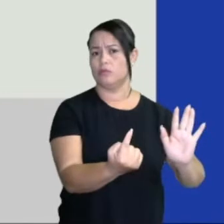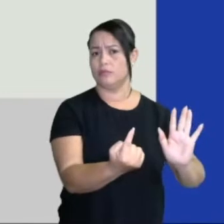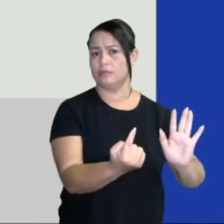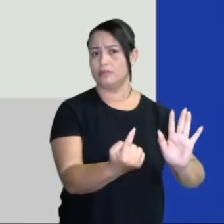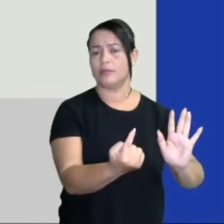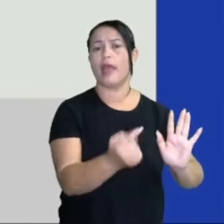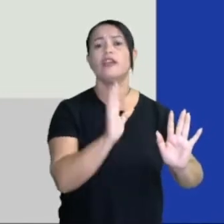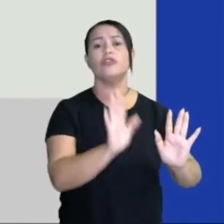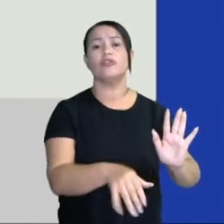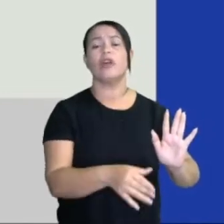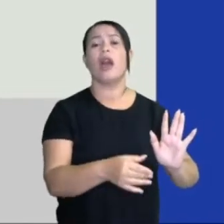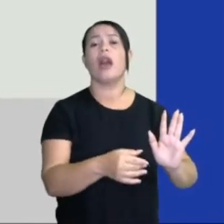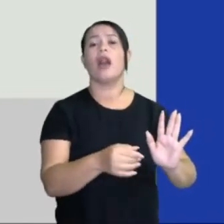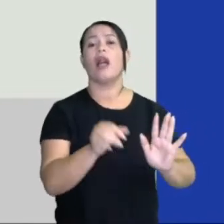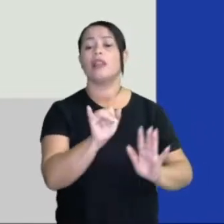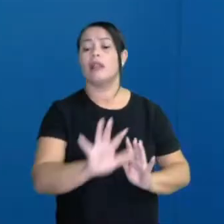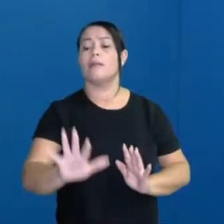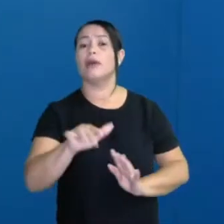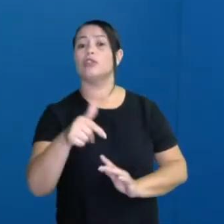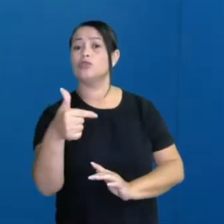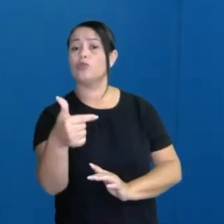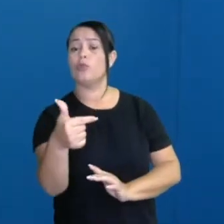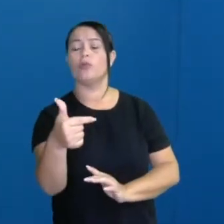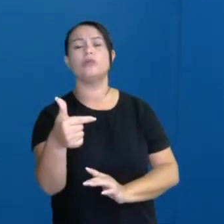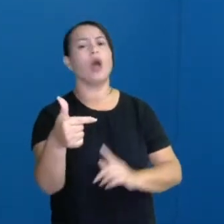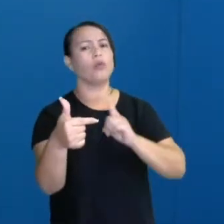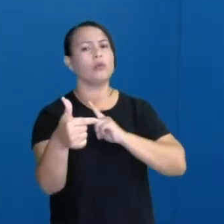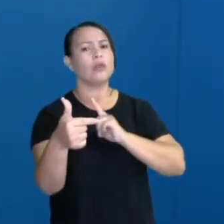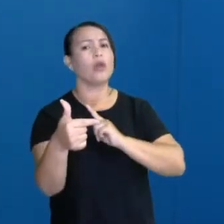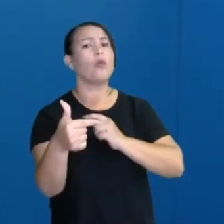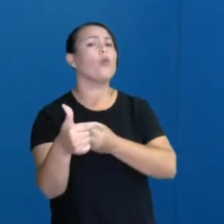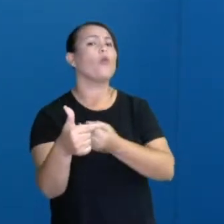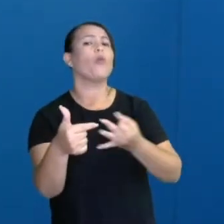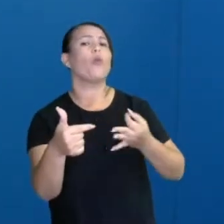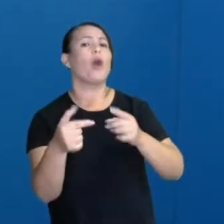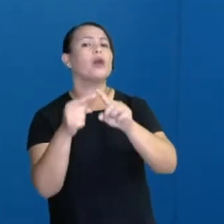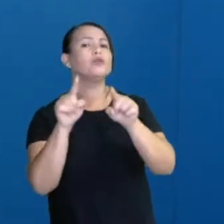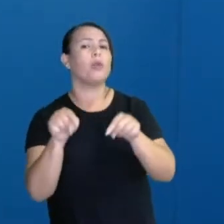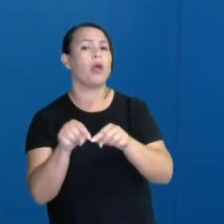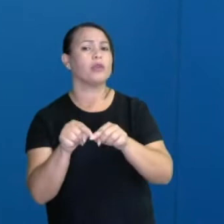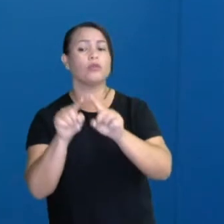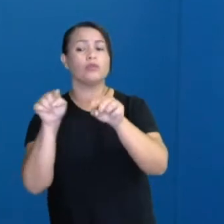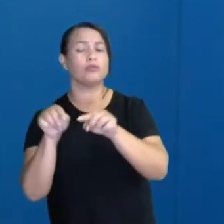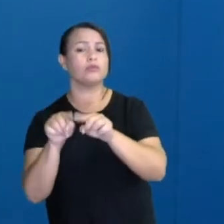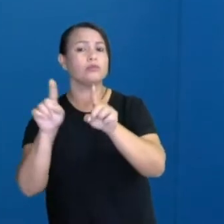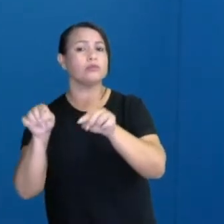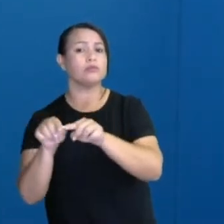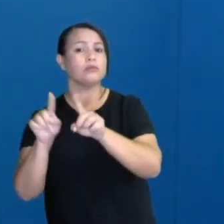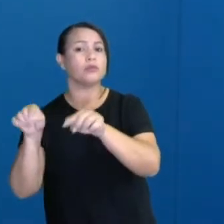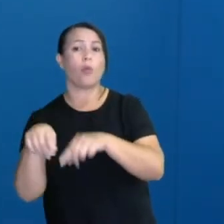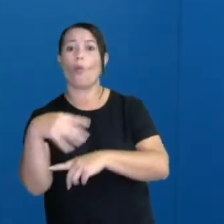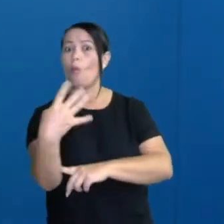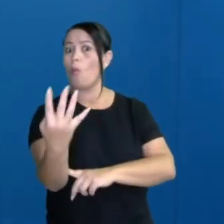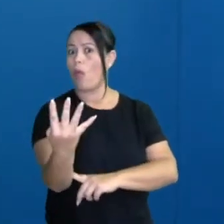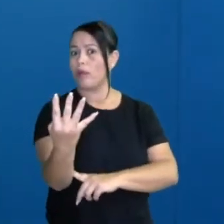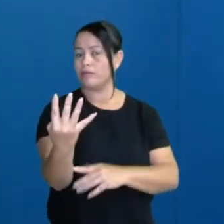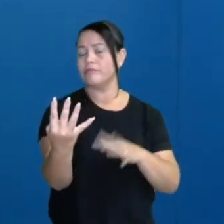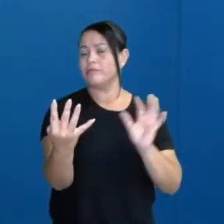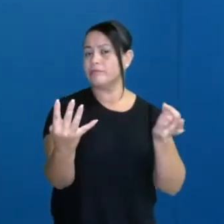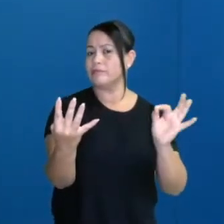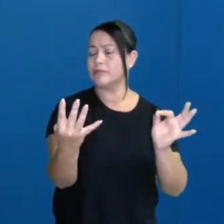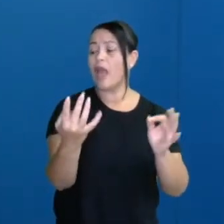isso? Já nessa minha figura 2 aqui, eu tenho quantos bloquinhos? Eu tenho 1, 2, 3, 4